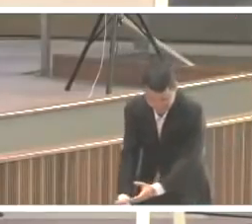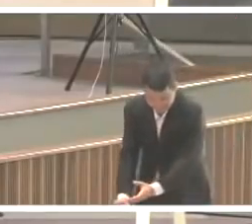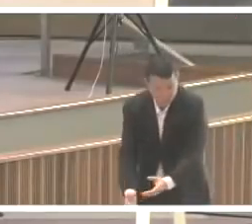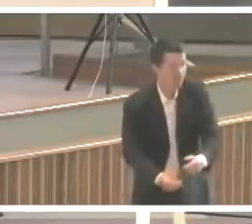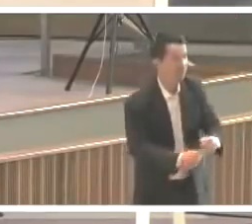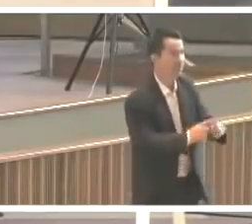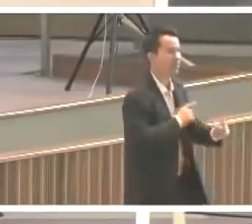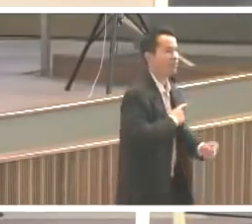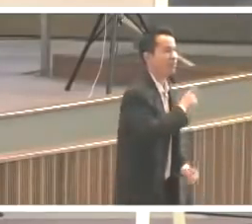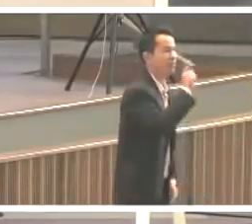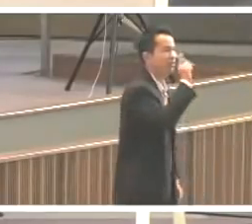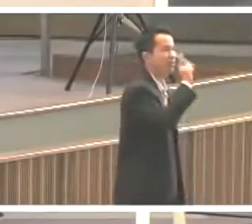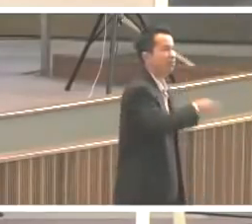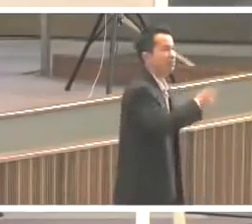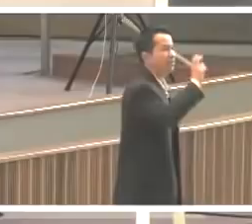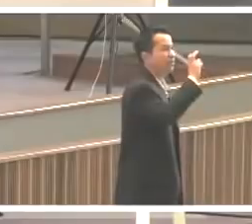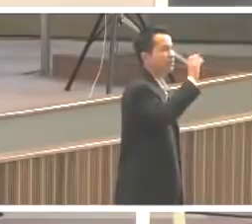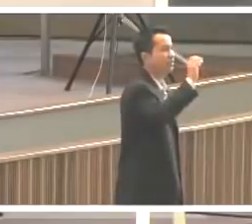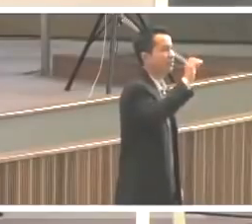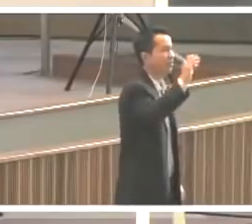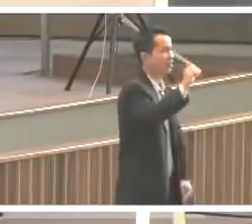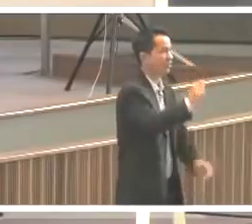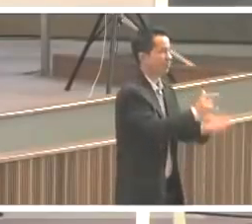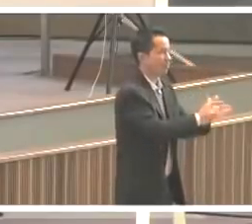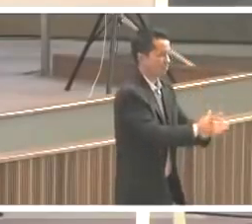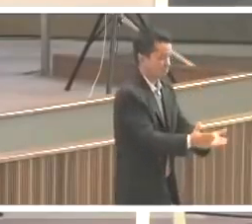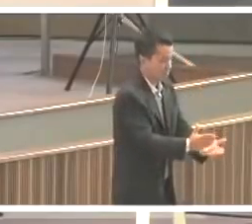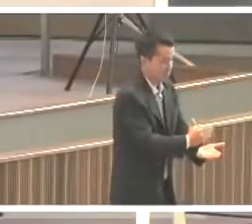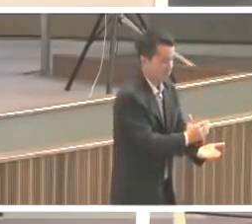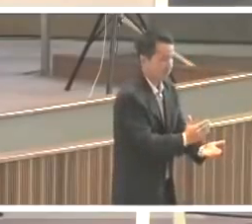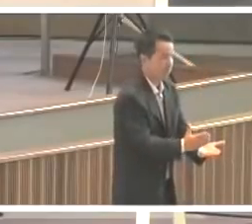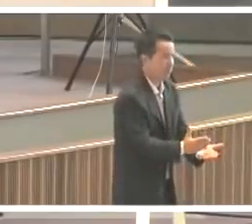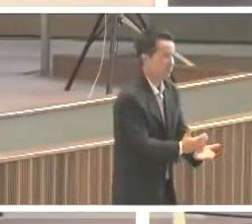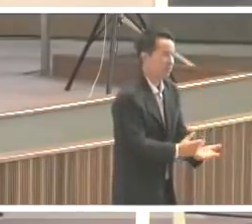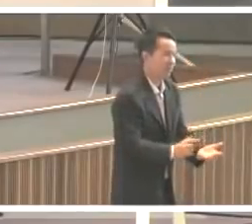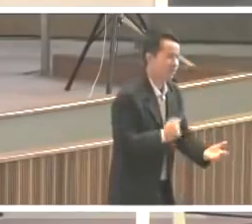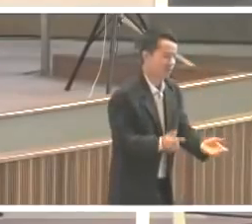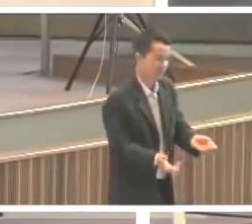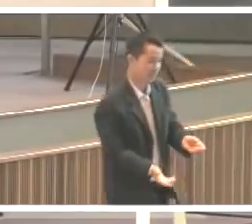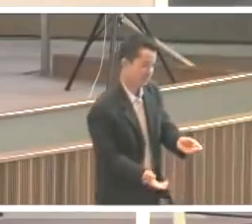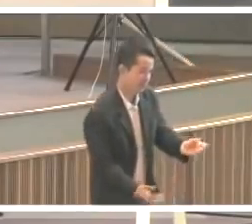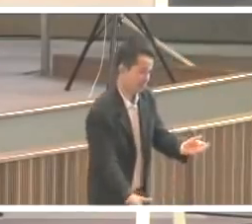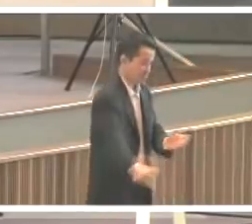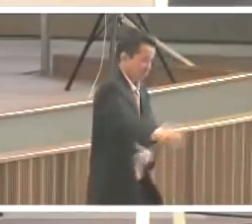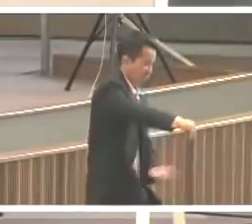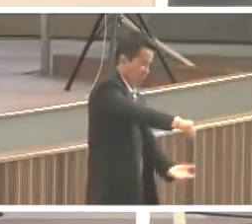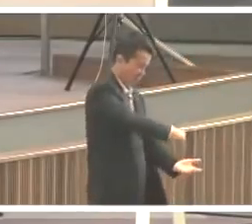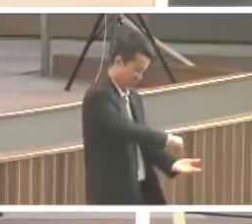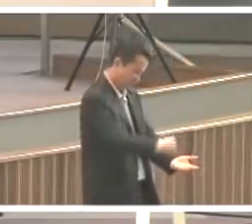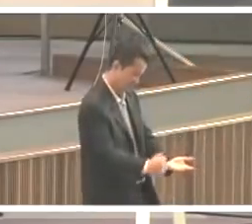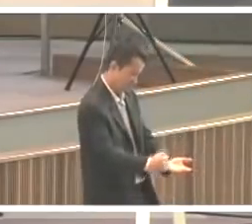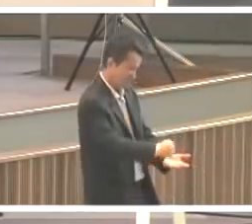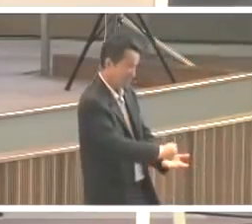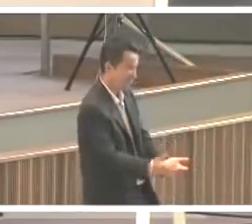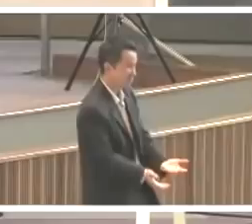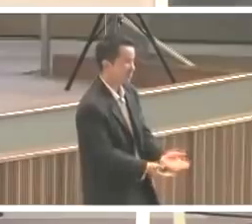páginas, uma por uma. Aí quando ele terminou, ele virou o livro ao contrário, e virou ao contrário as páginas do